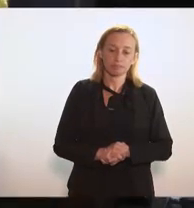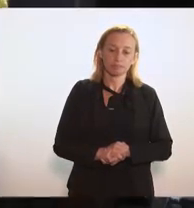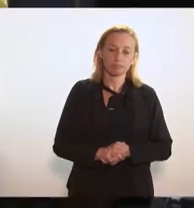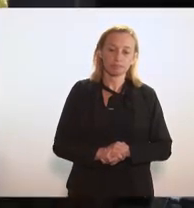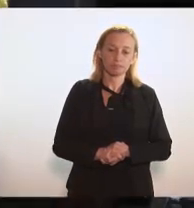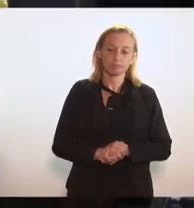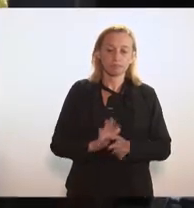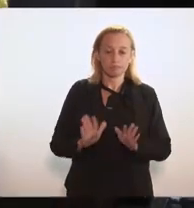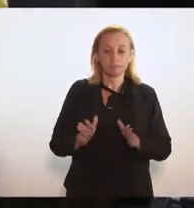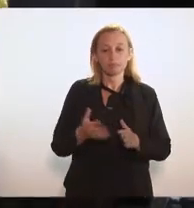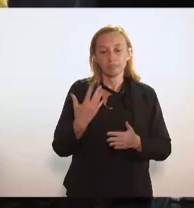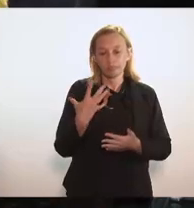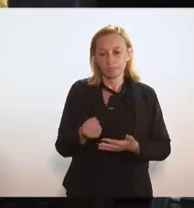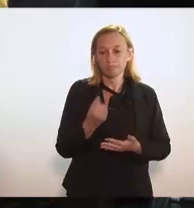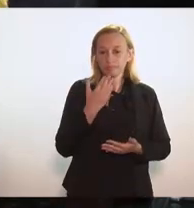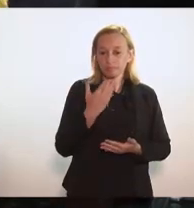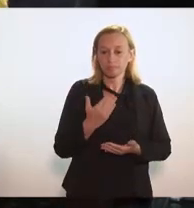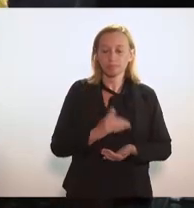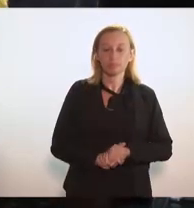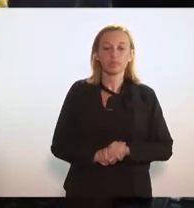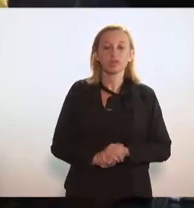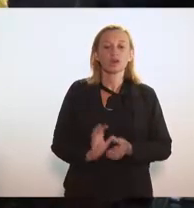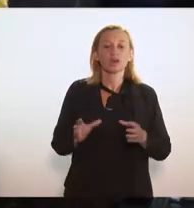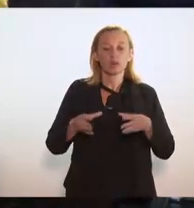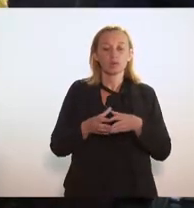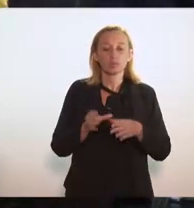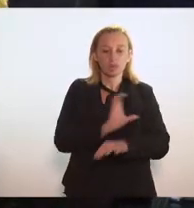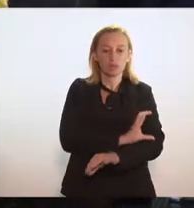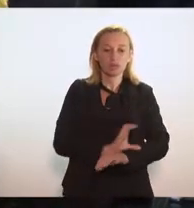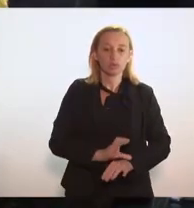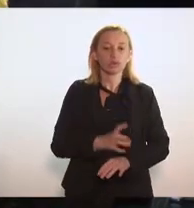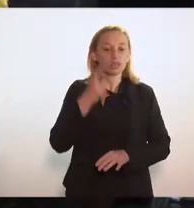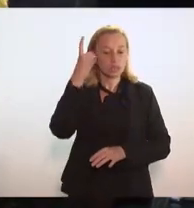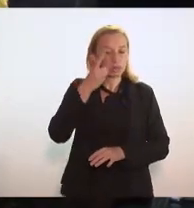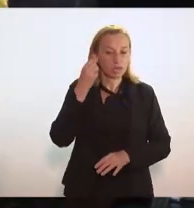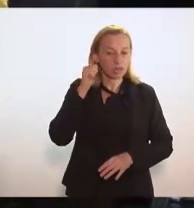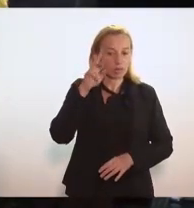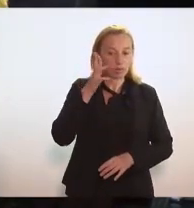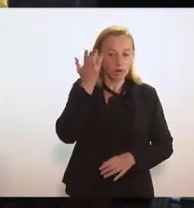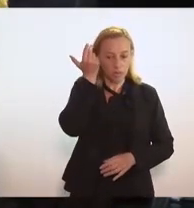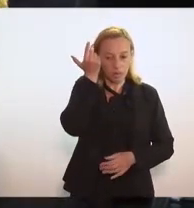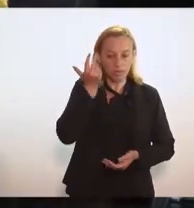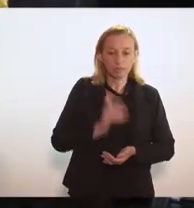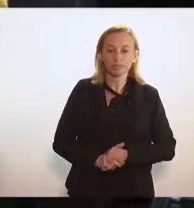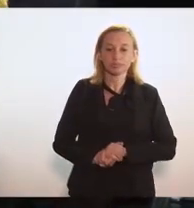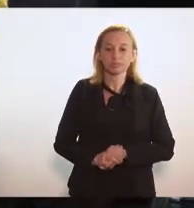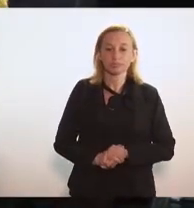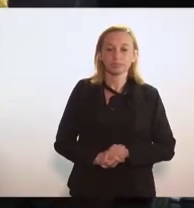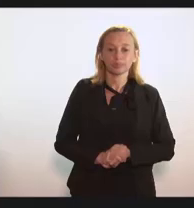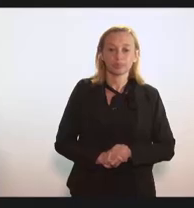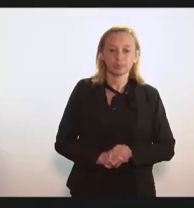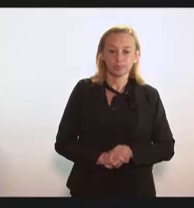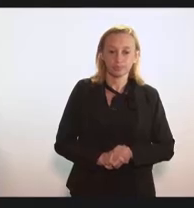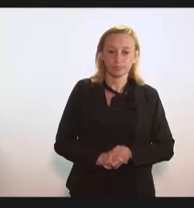Presidência defere pedido de Vossa Excelência. Pela Comissão de Cultura, deputado Eliomar Coelho.